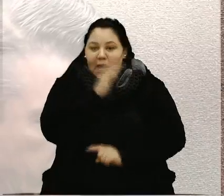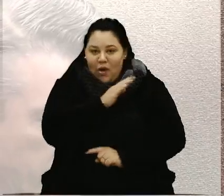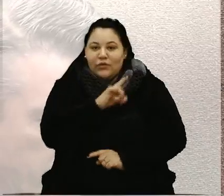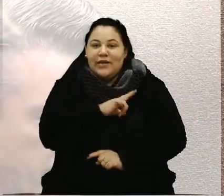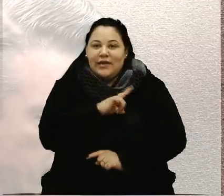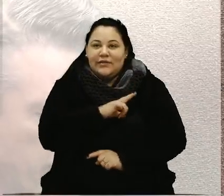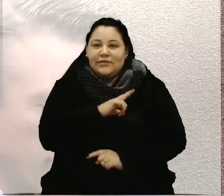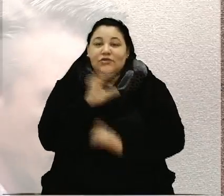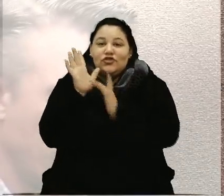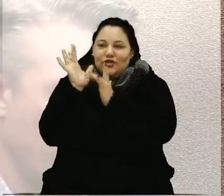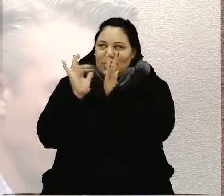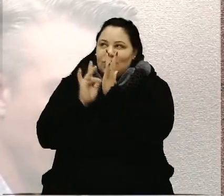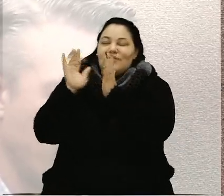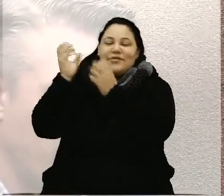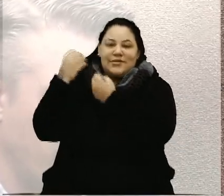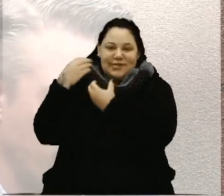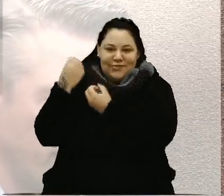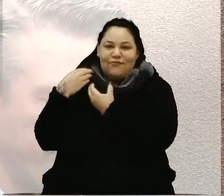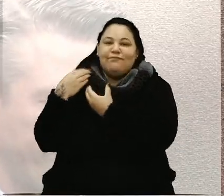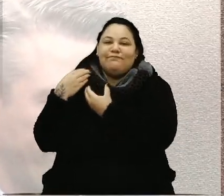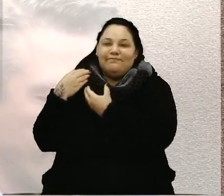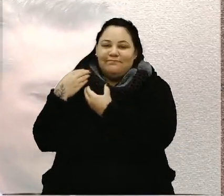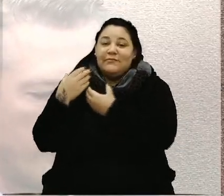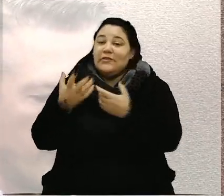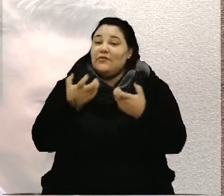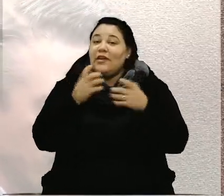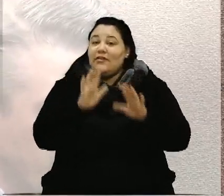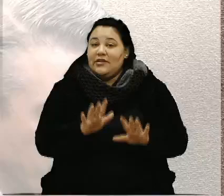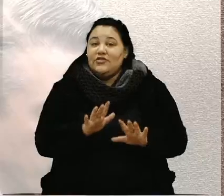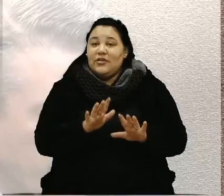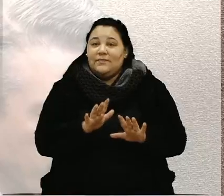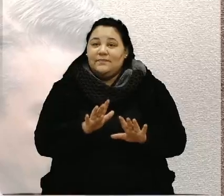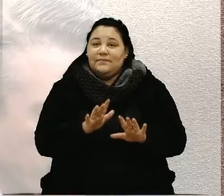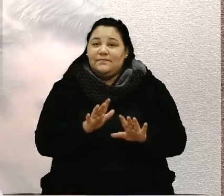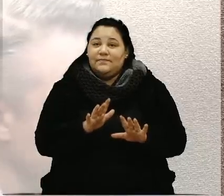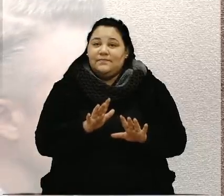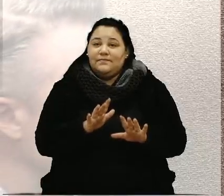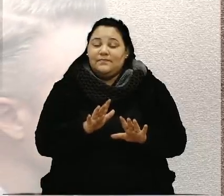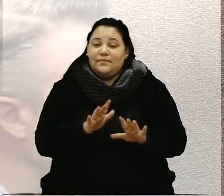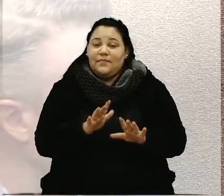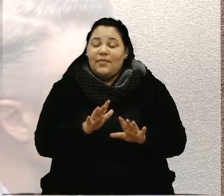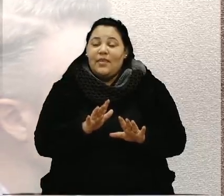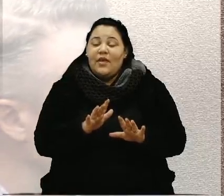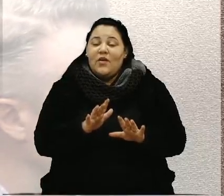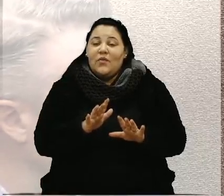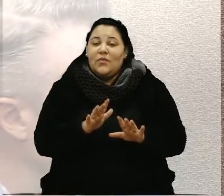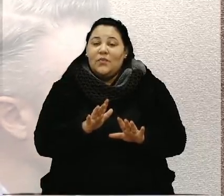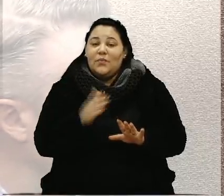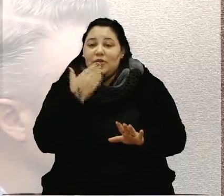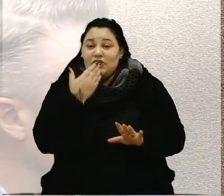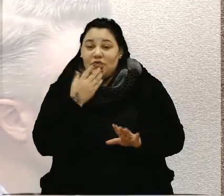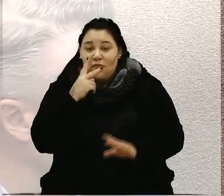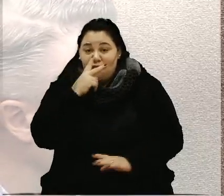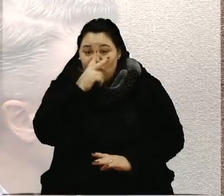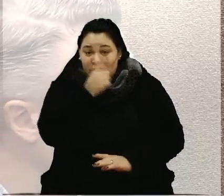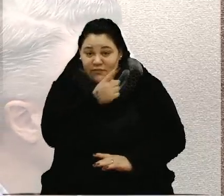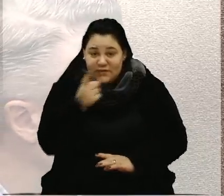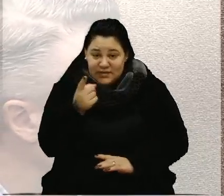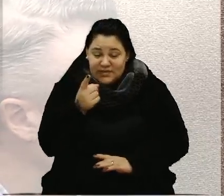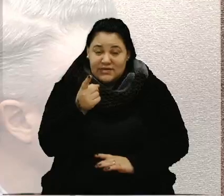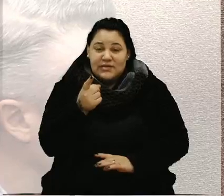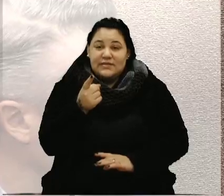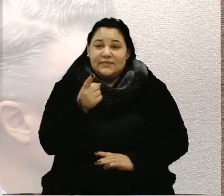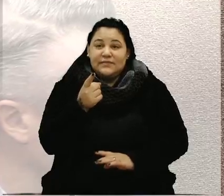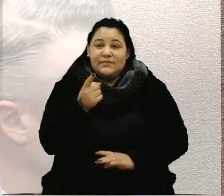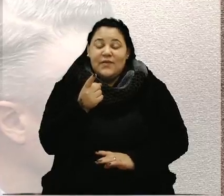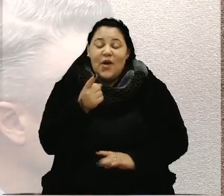nos ensinou. Então eu quero deixar aqui um voto de força para vocês. Continuem, porque vocês